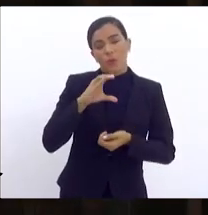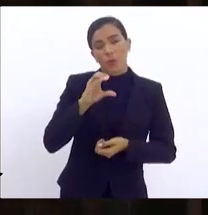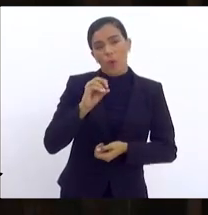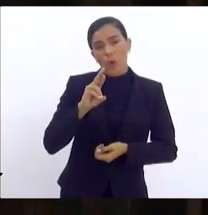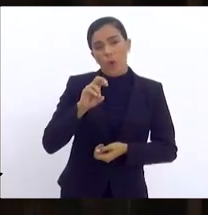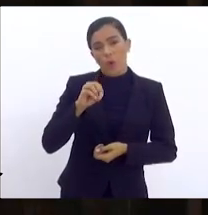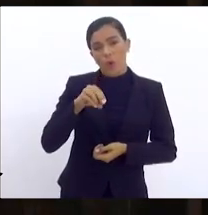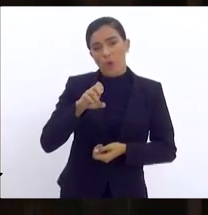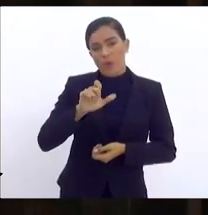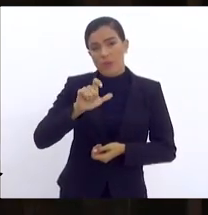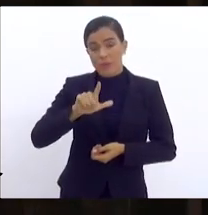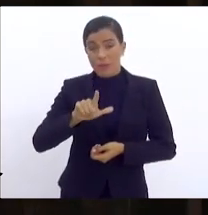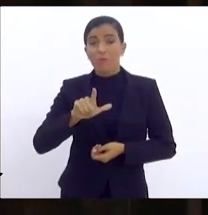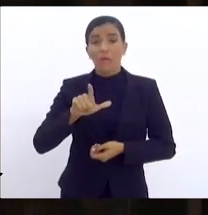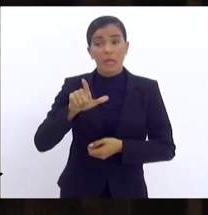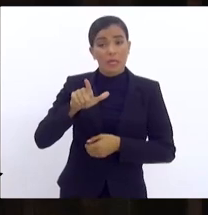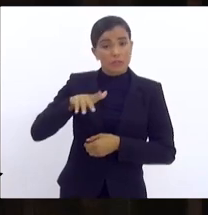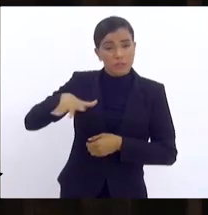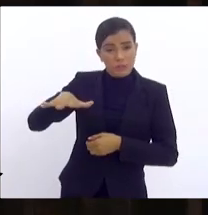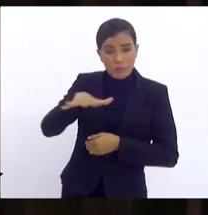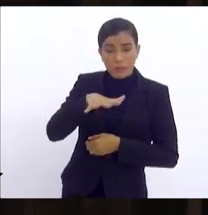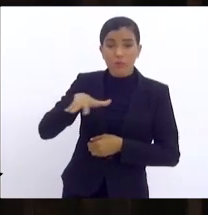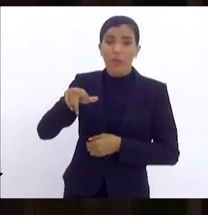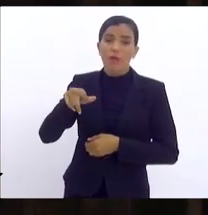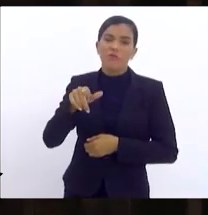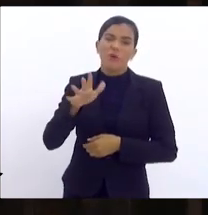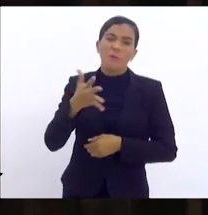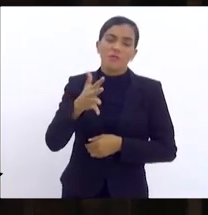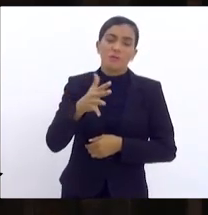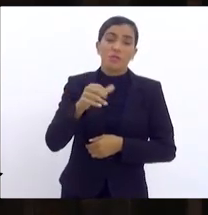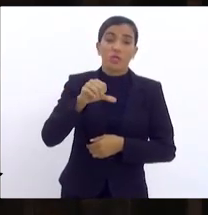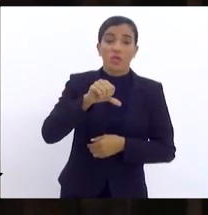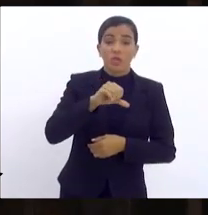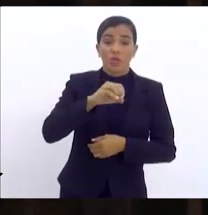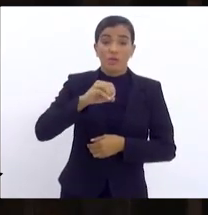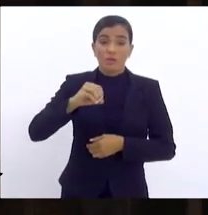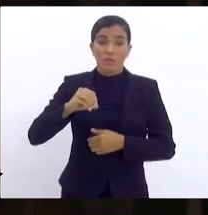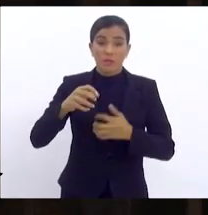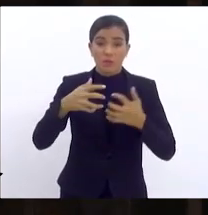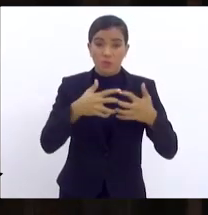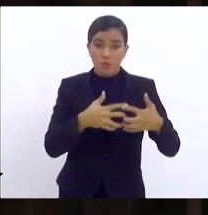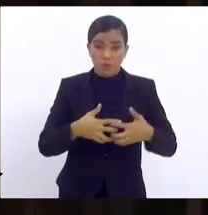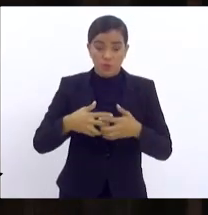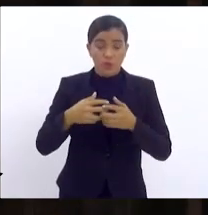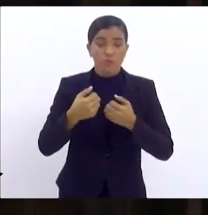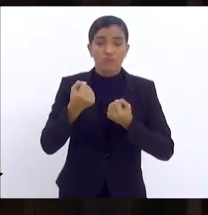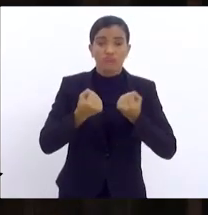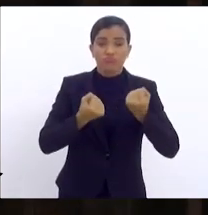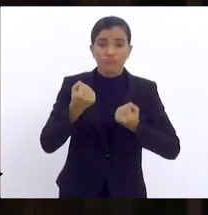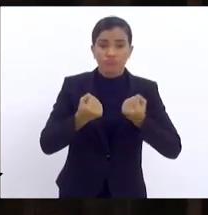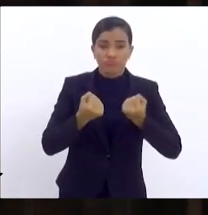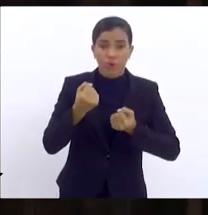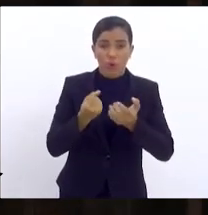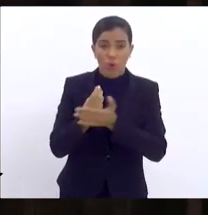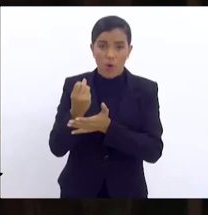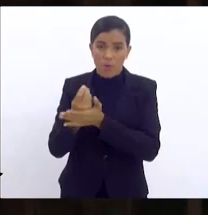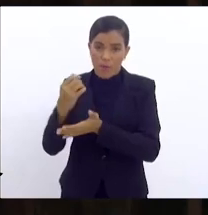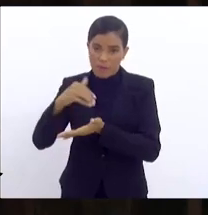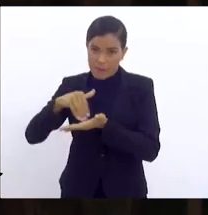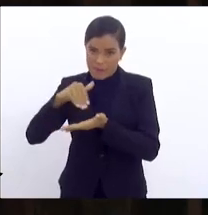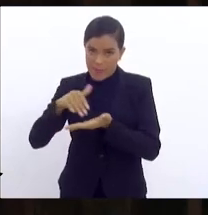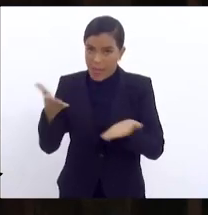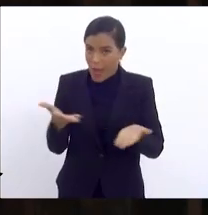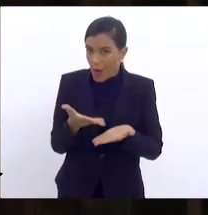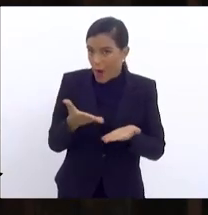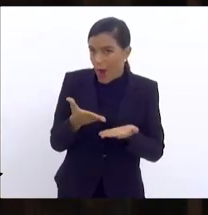equipamento do modo geral ano passado foram cerca de 900 viaturas compradas pela secretaria esse ano já temos